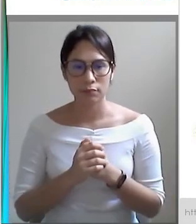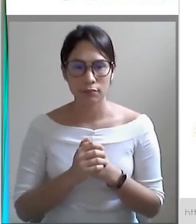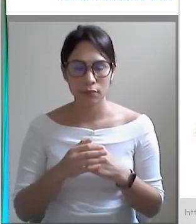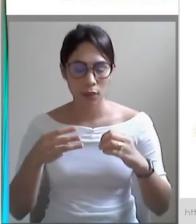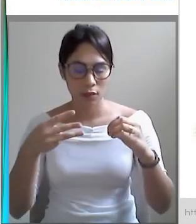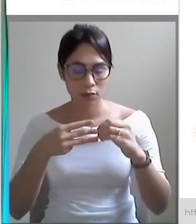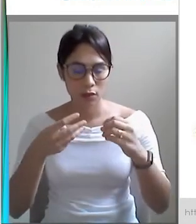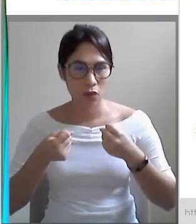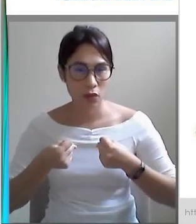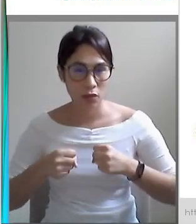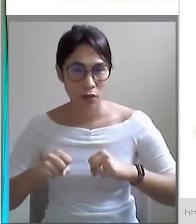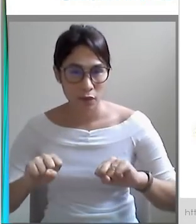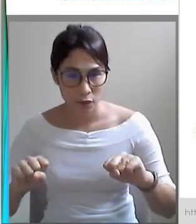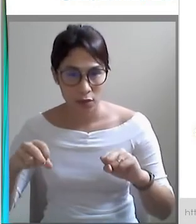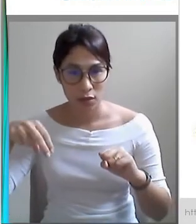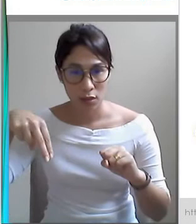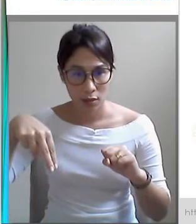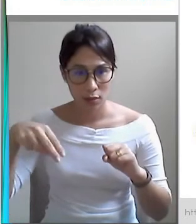os neutrófilos,